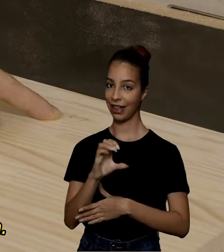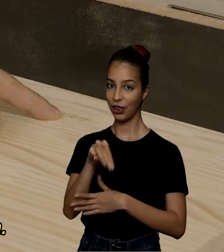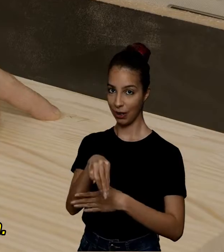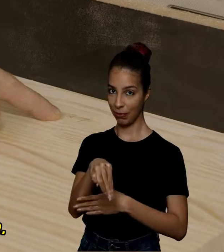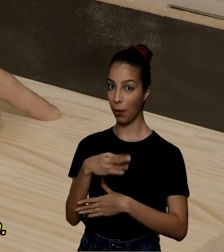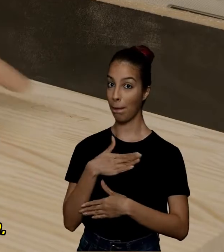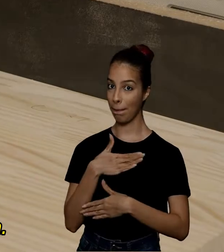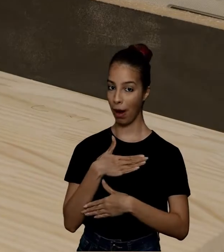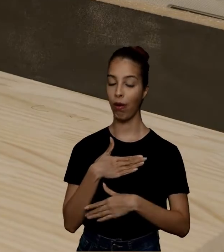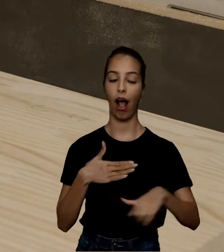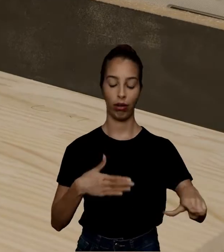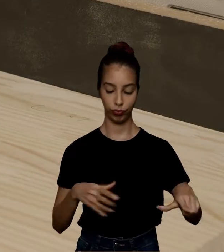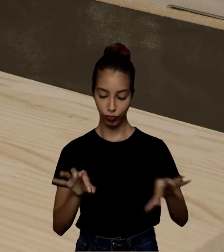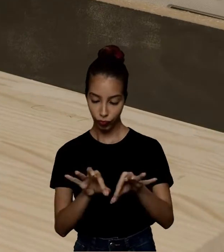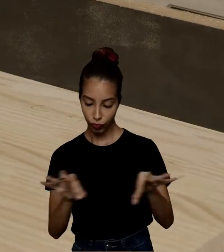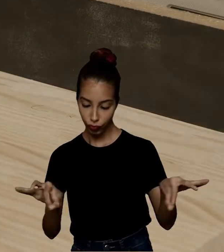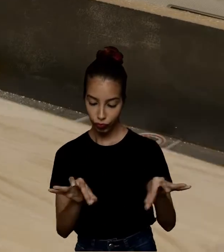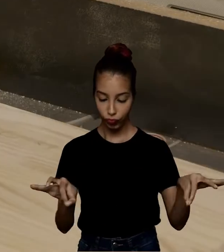tem 27 centímetros.